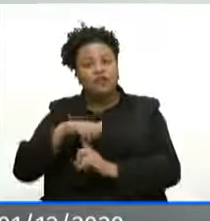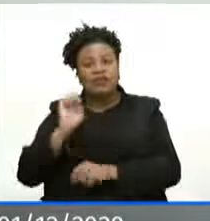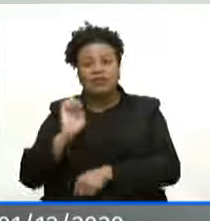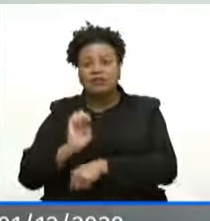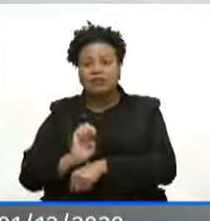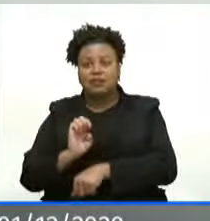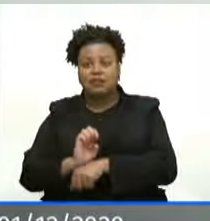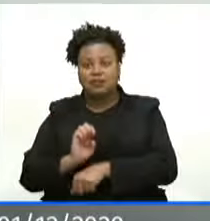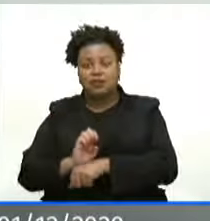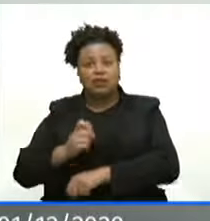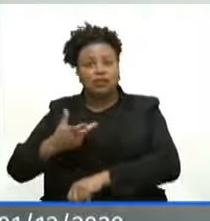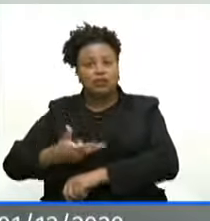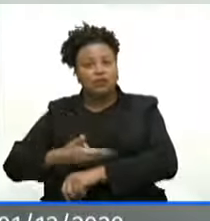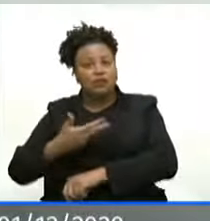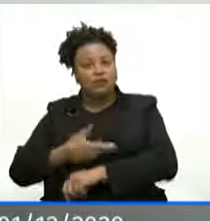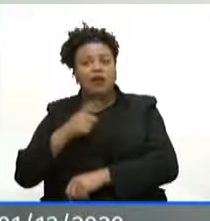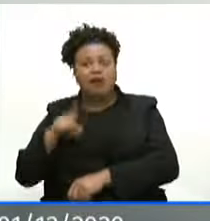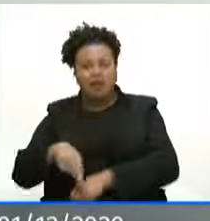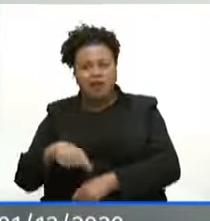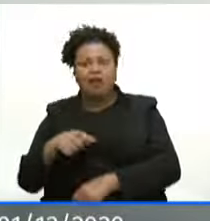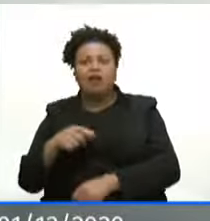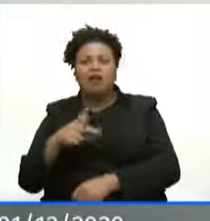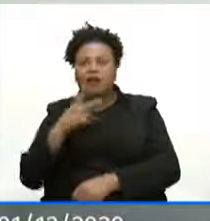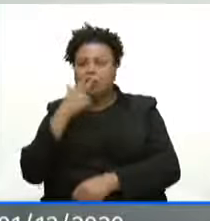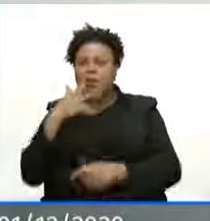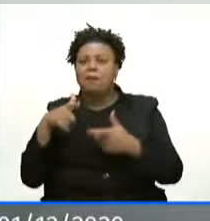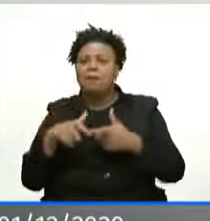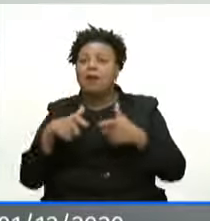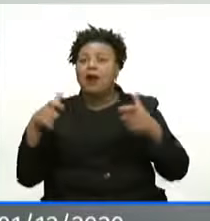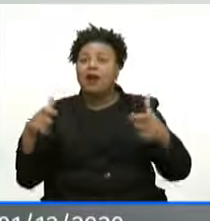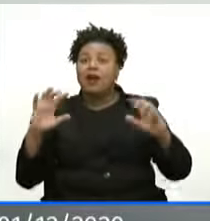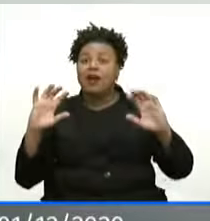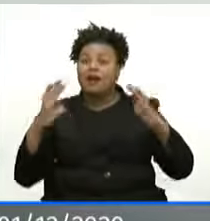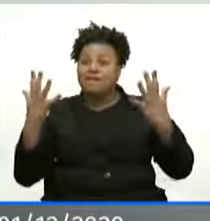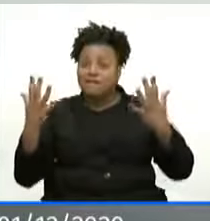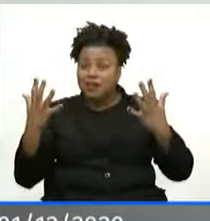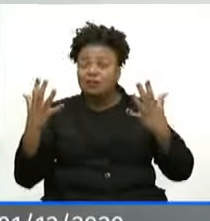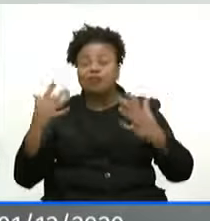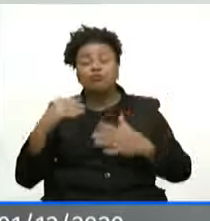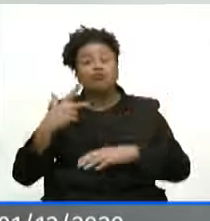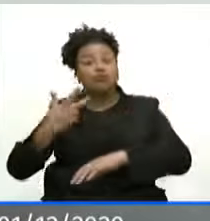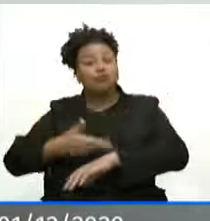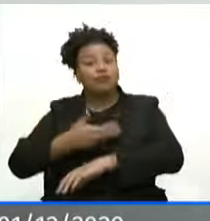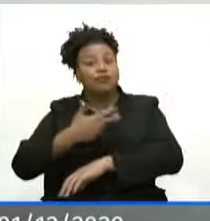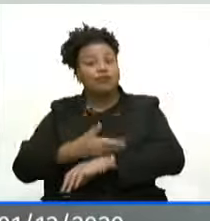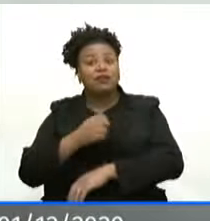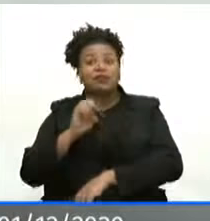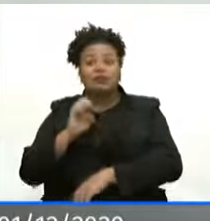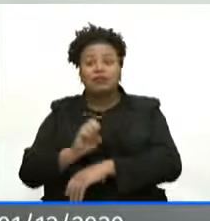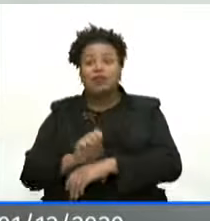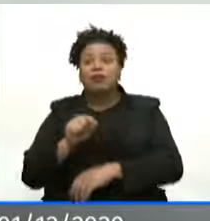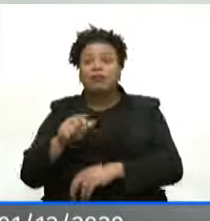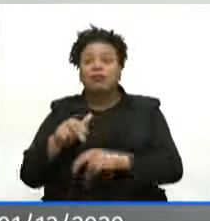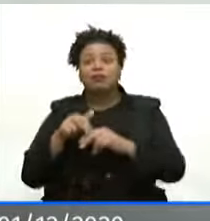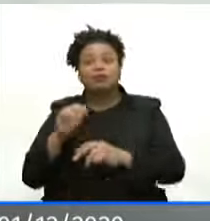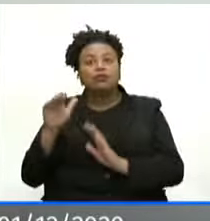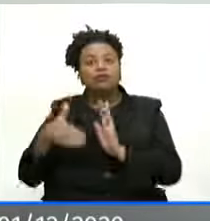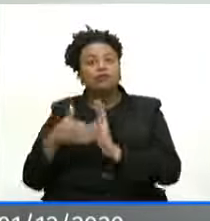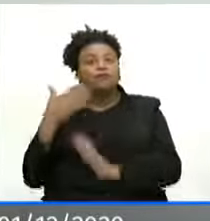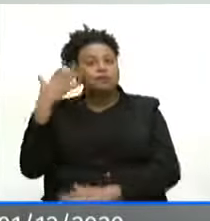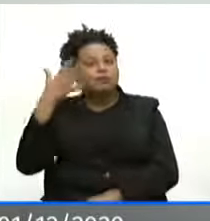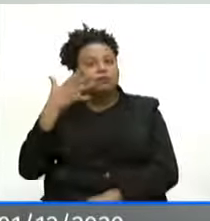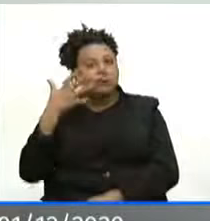estadual da ovelha, é considerada um dos maiores eventos de ovinos do Brasil. Diante do exposto,